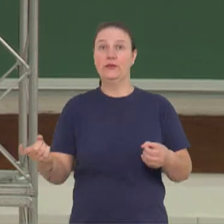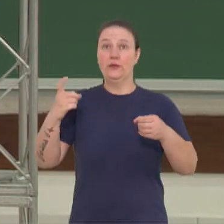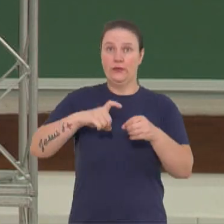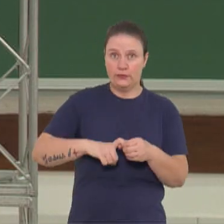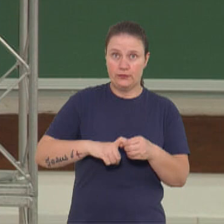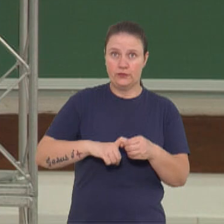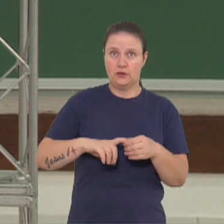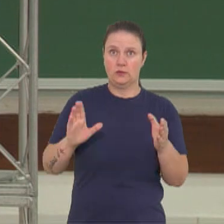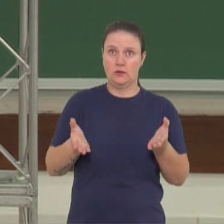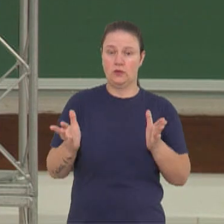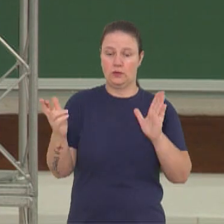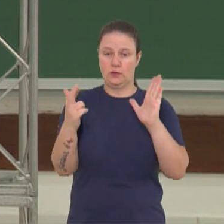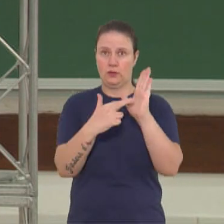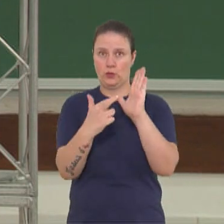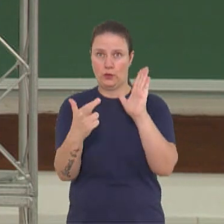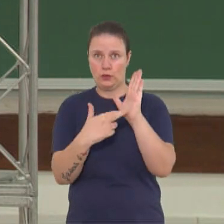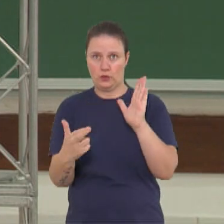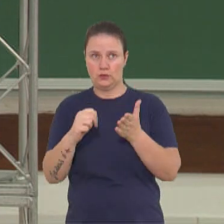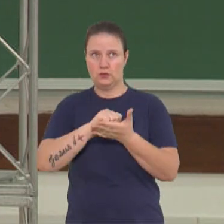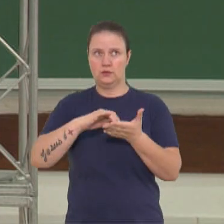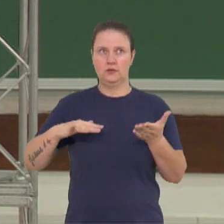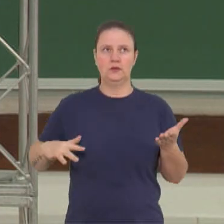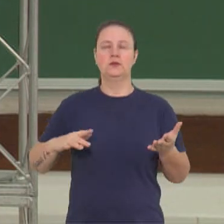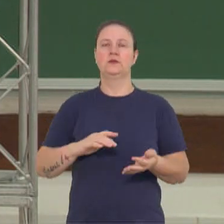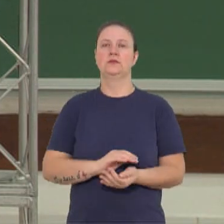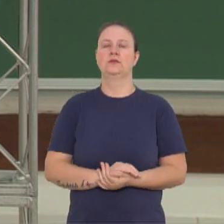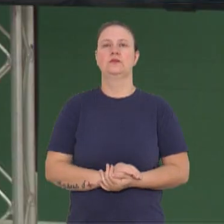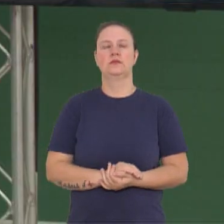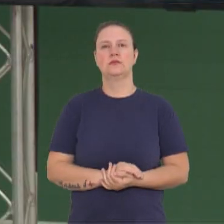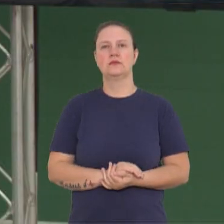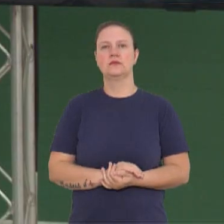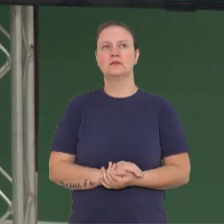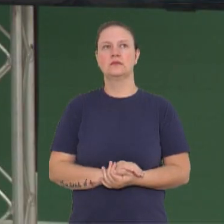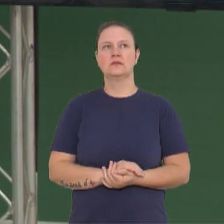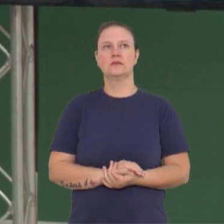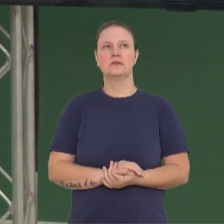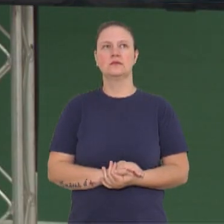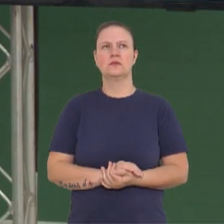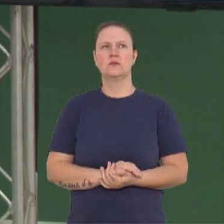Voltamos, então, para as respostas da atividade.